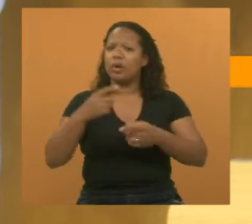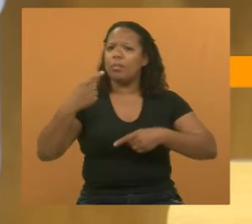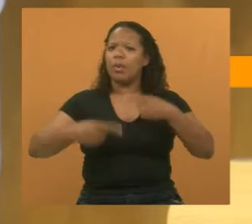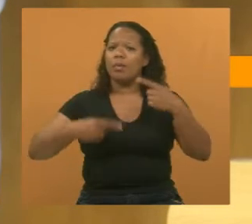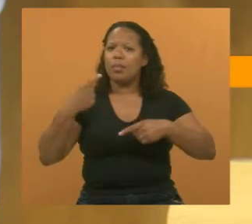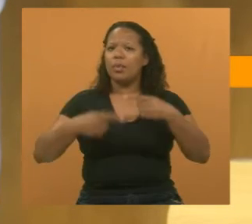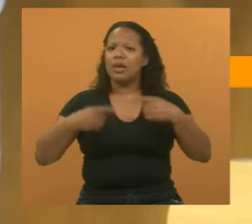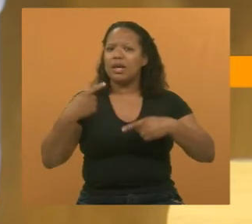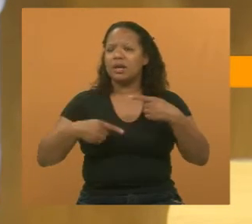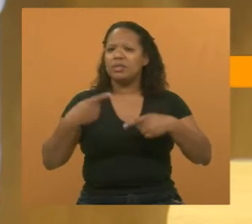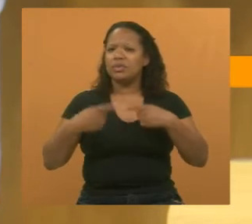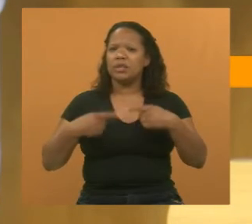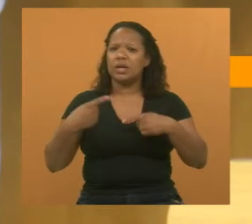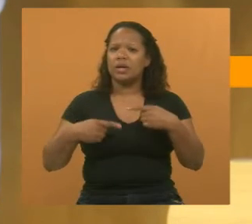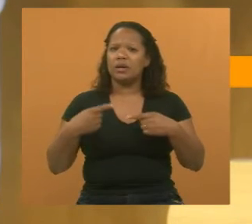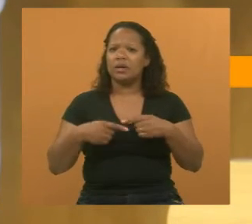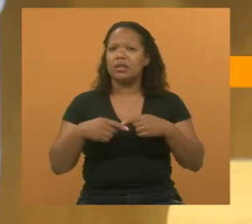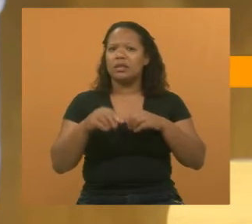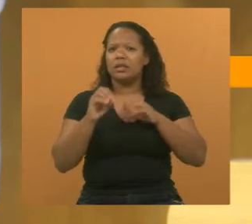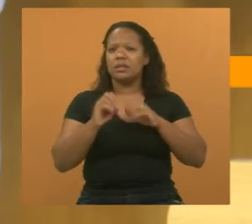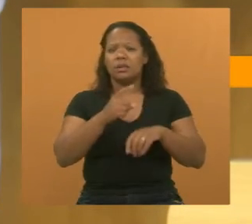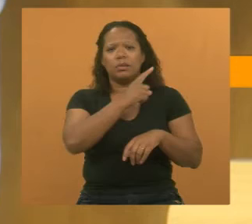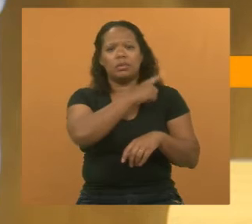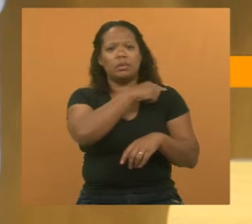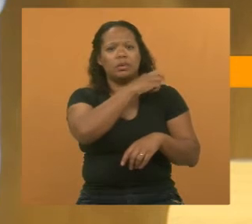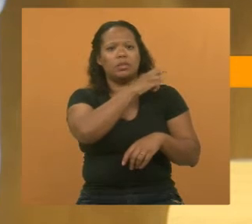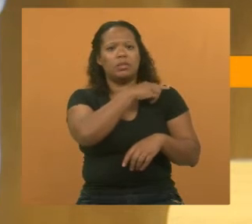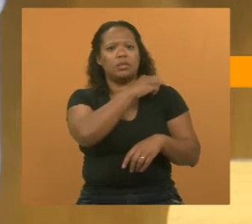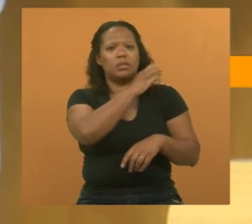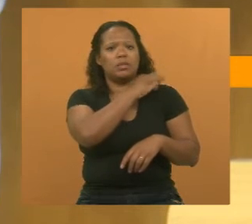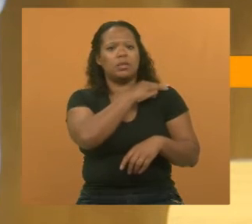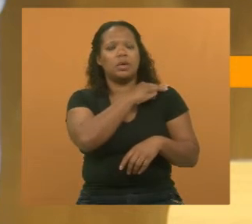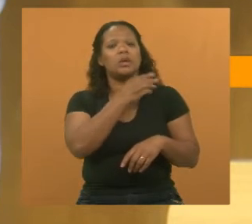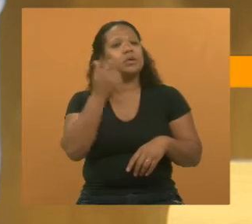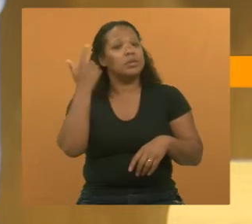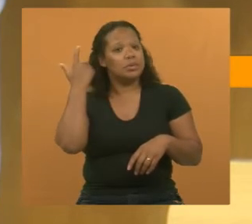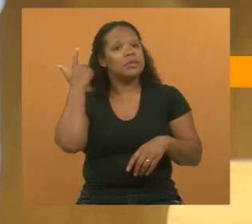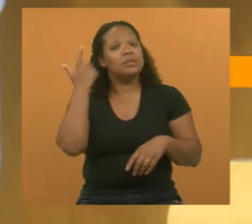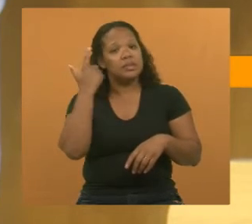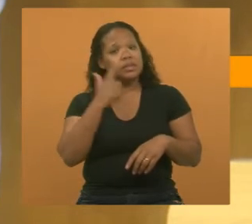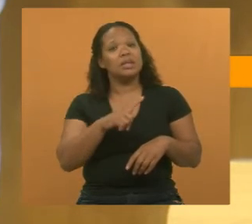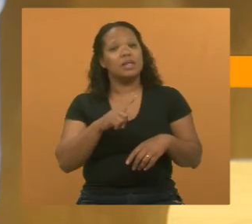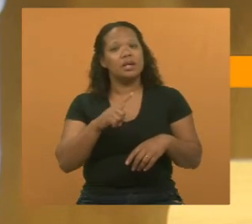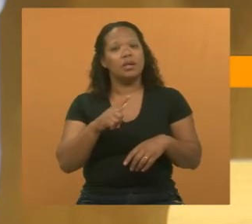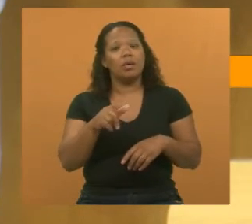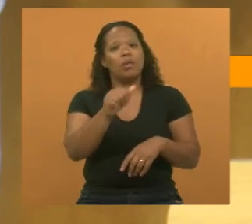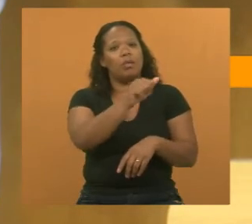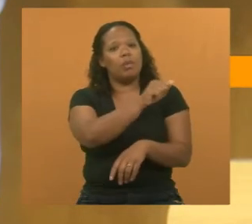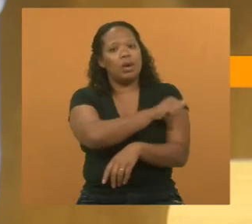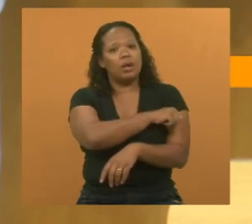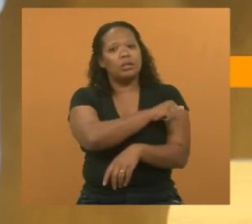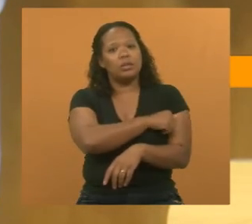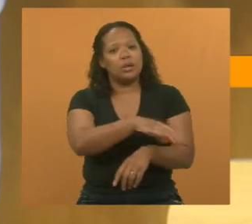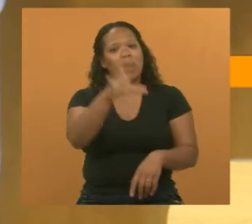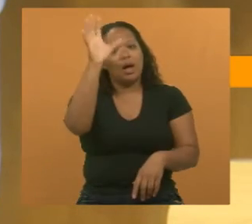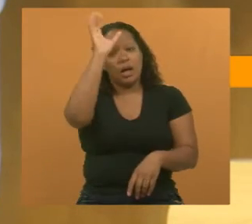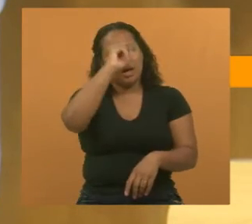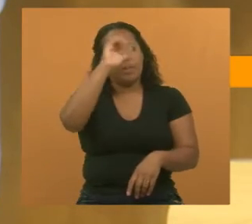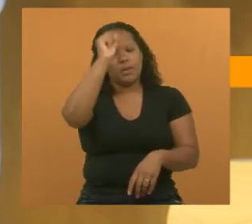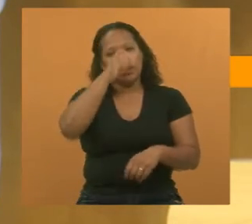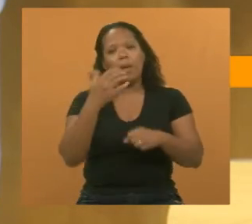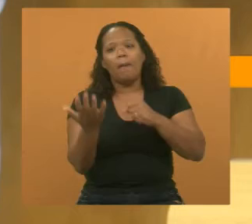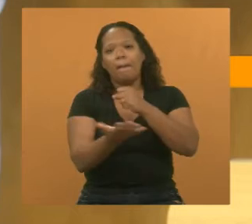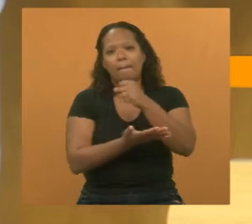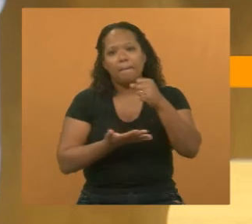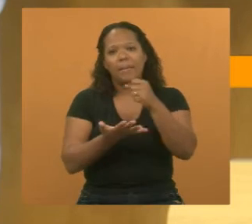estadual que consiga fazer um ensino médio que consiga fazer com que os nossos alunos tenham o mínimo